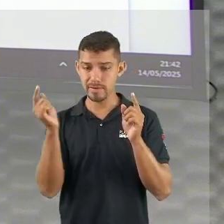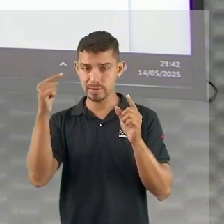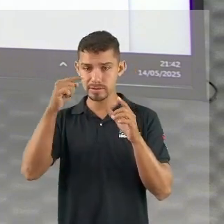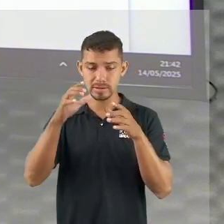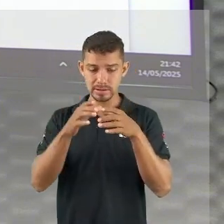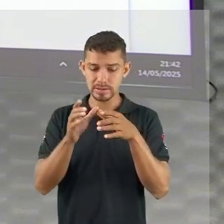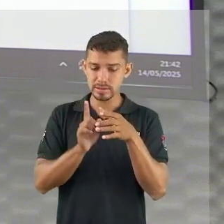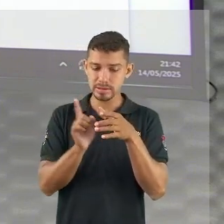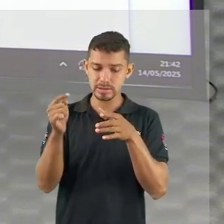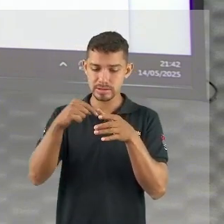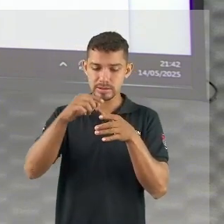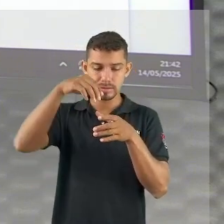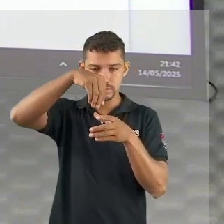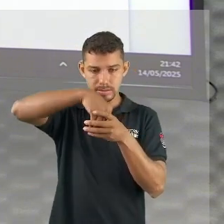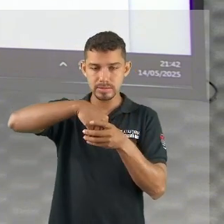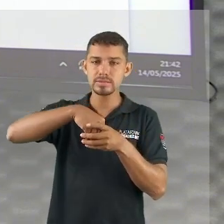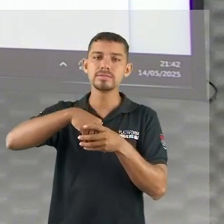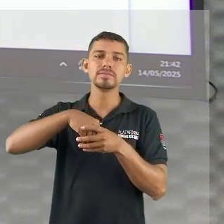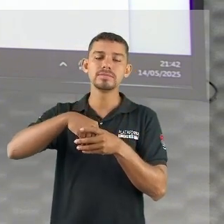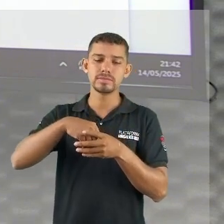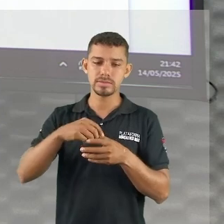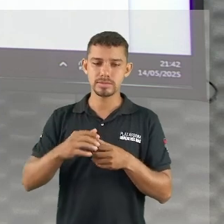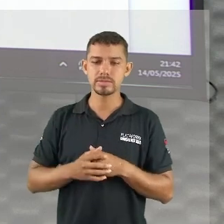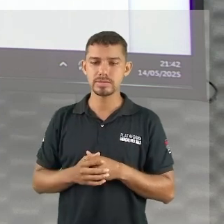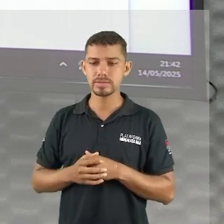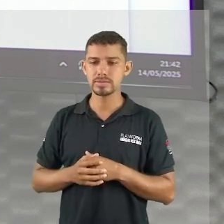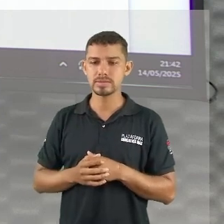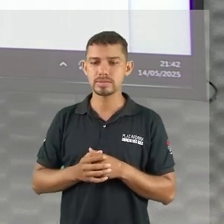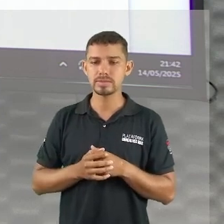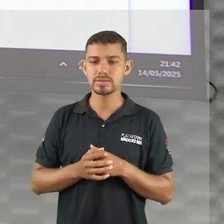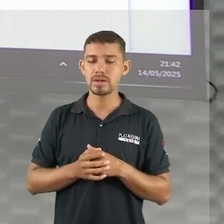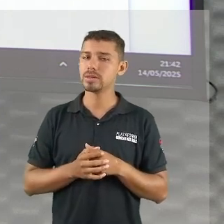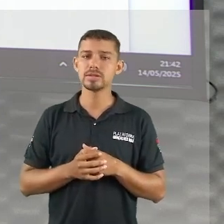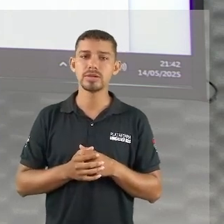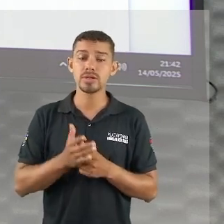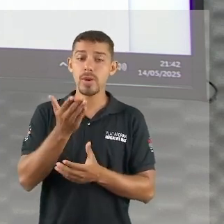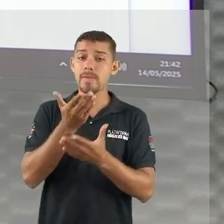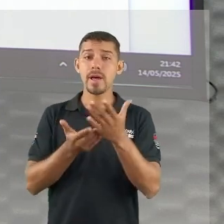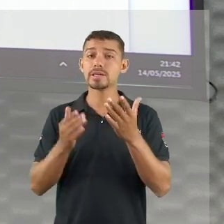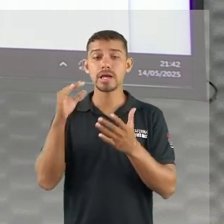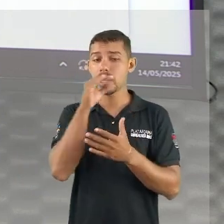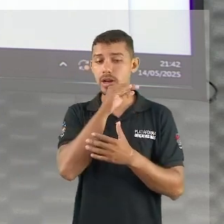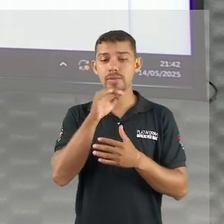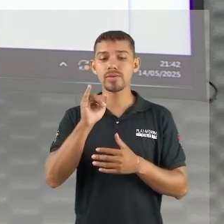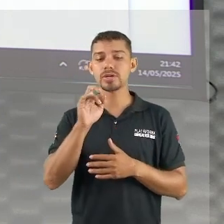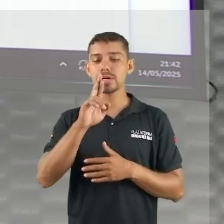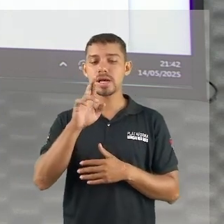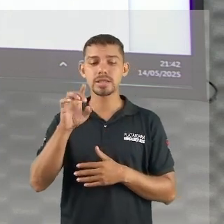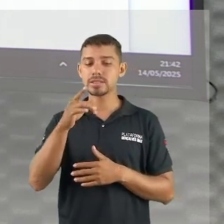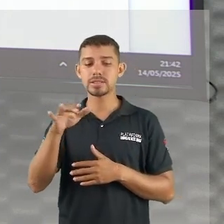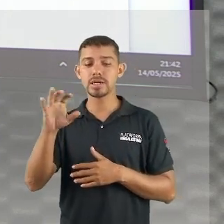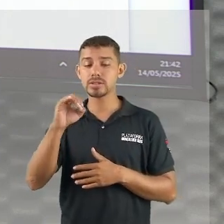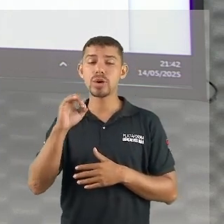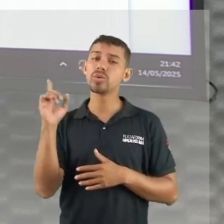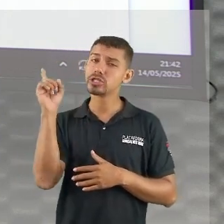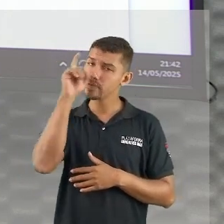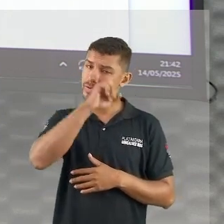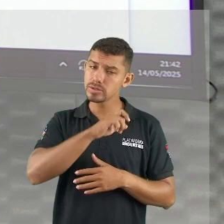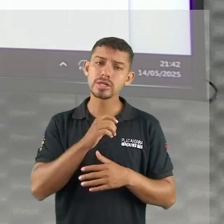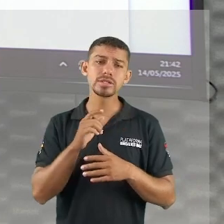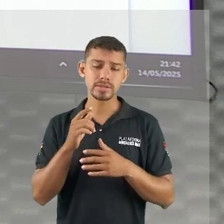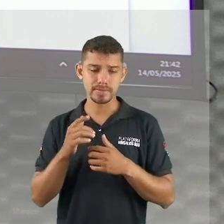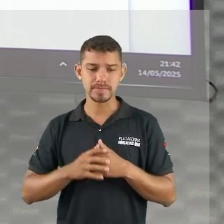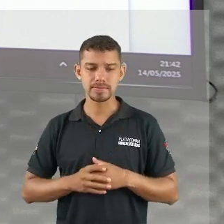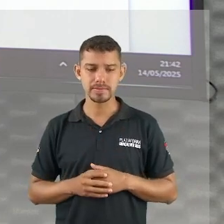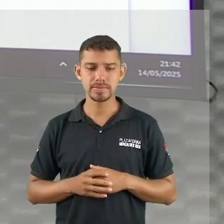radiação infravermelha para dentro do líquido novamente. Então o líquido não perde calor por irradiação, ou dificulta a perda de calor